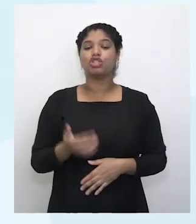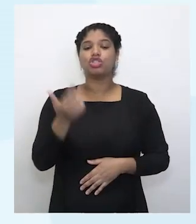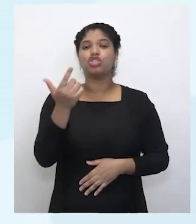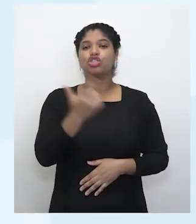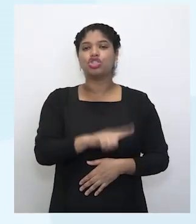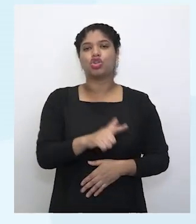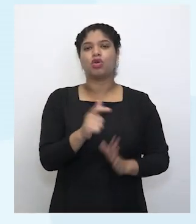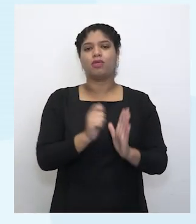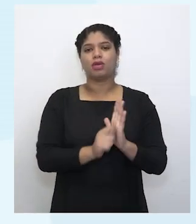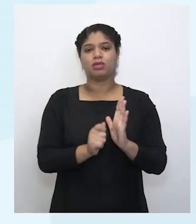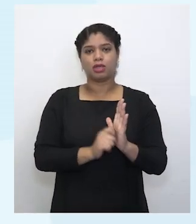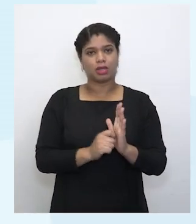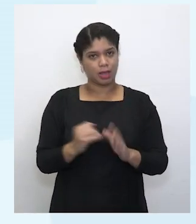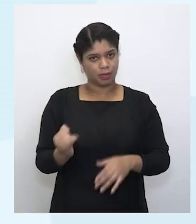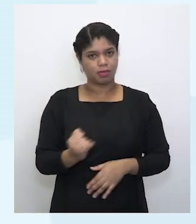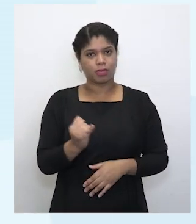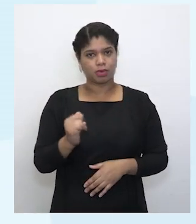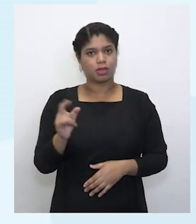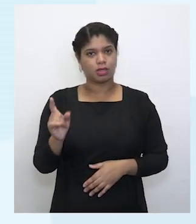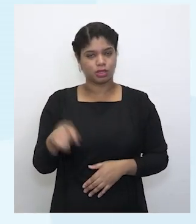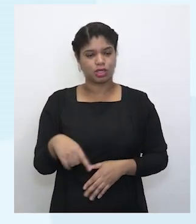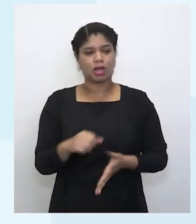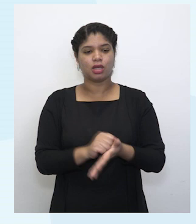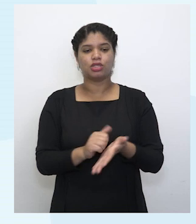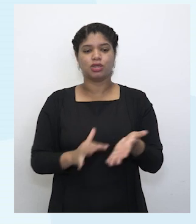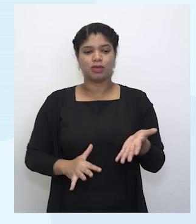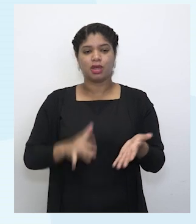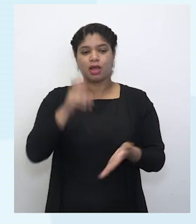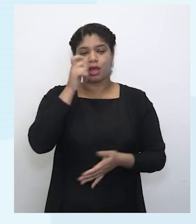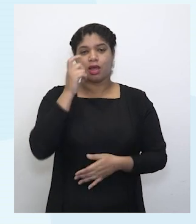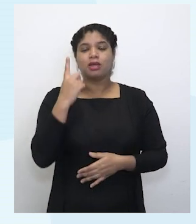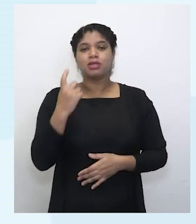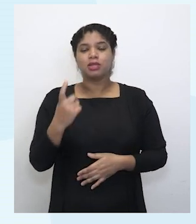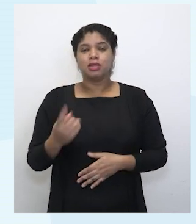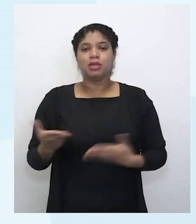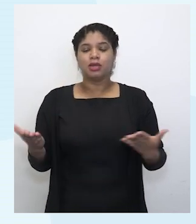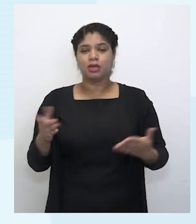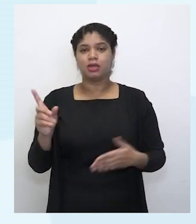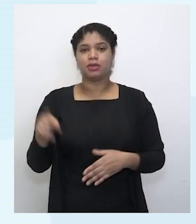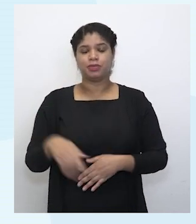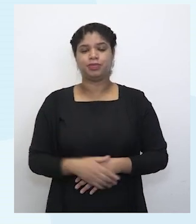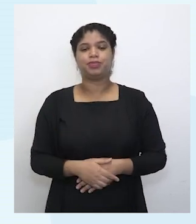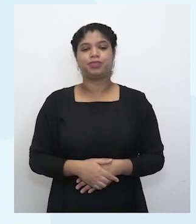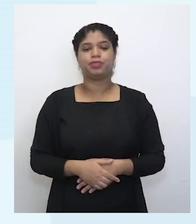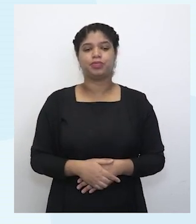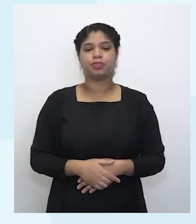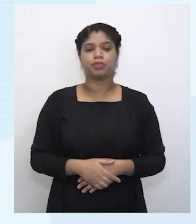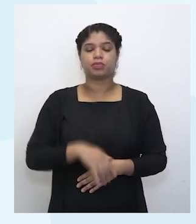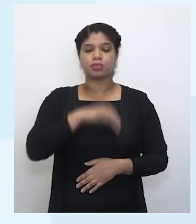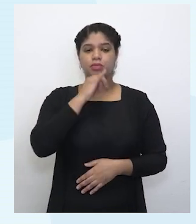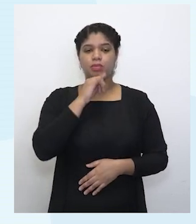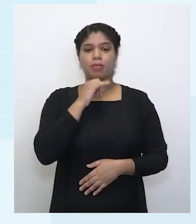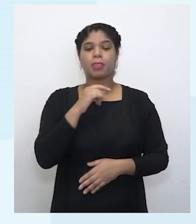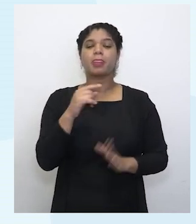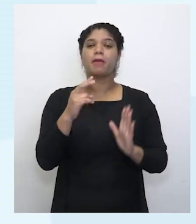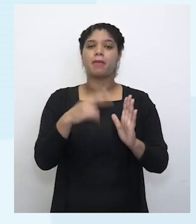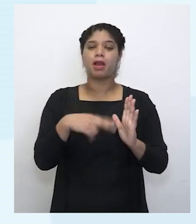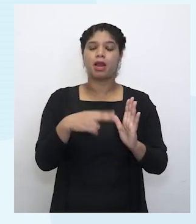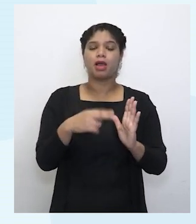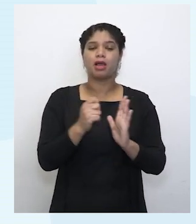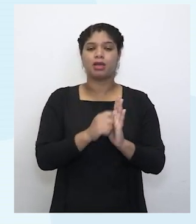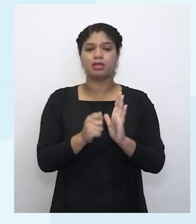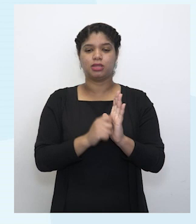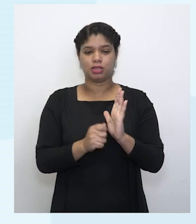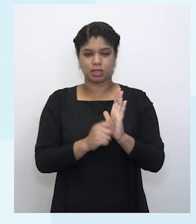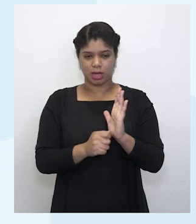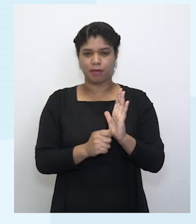que também é uma atividade muito interessante para este momento. Como nos diz, por exemplo, o Ler e Escrever, a